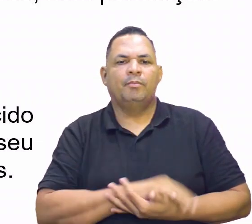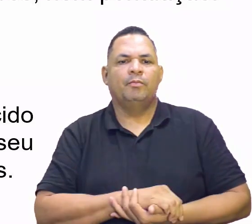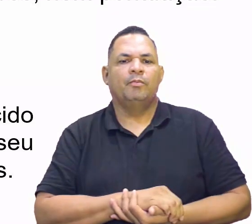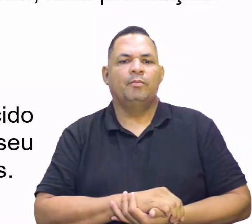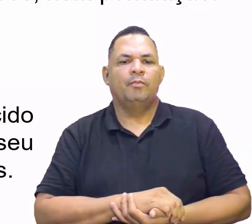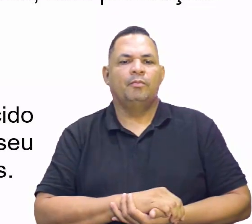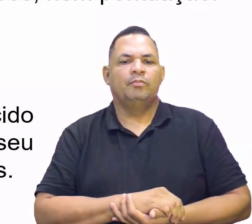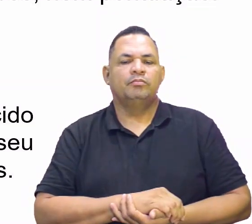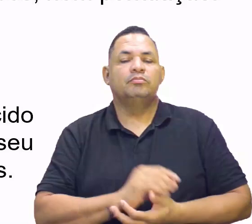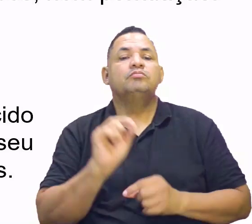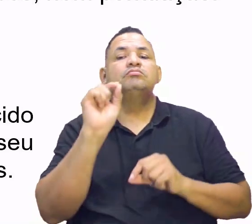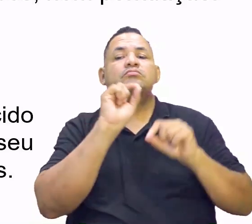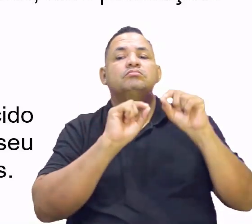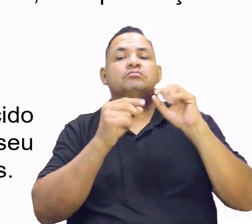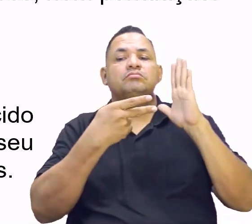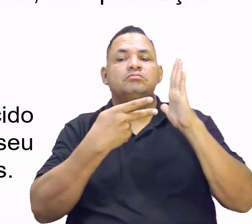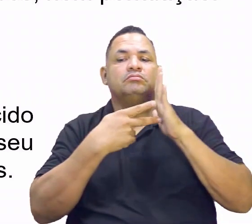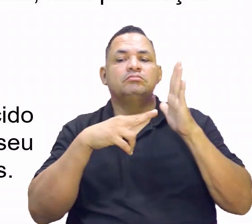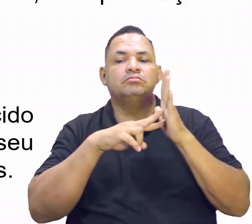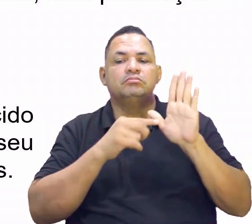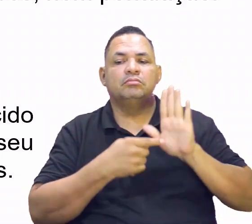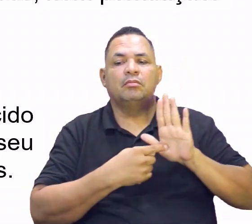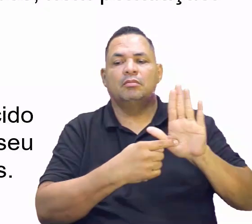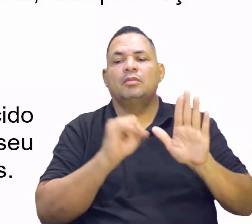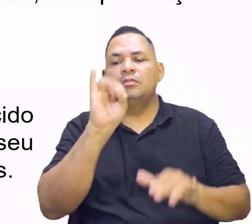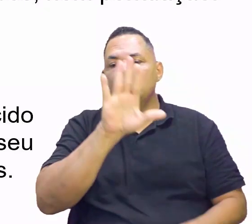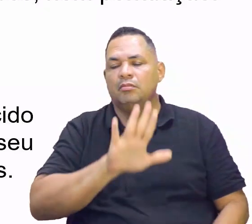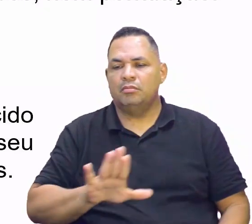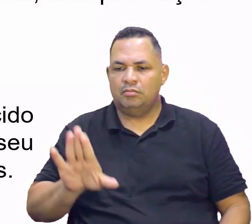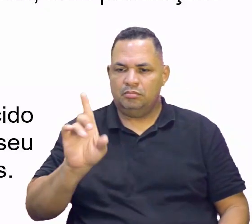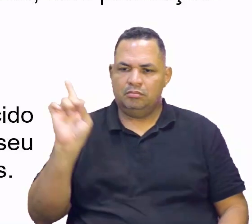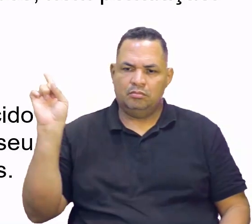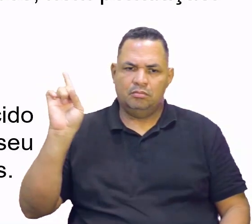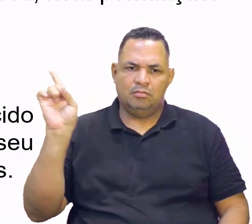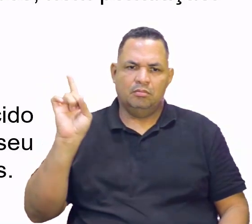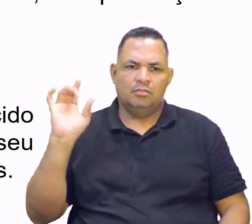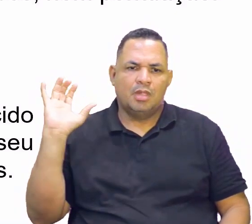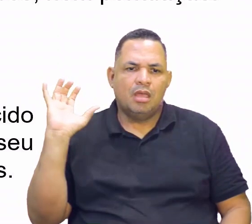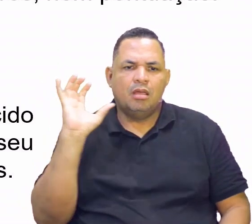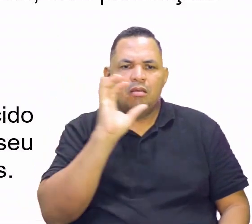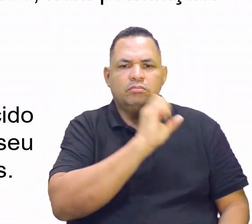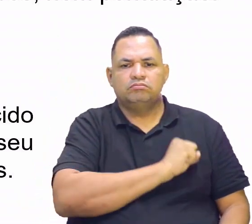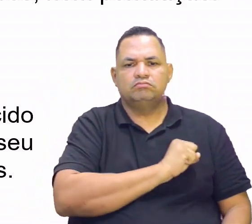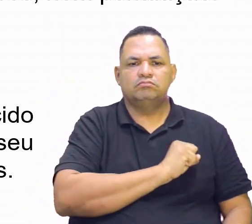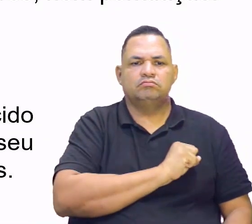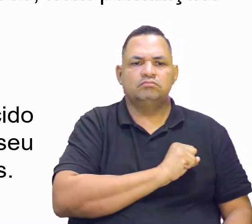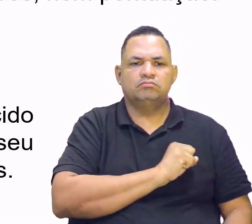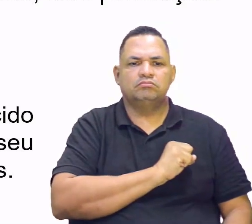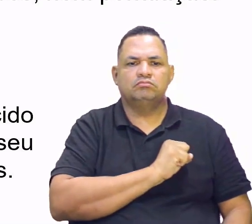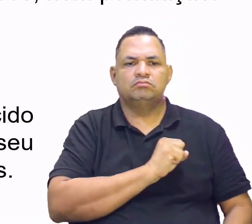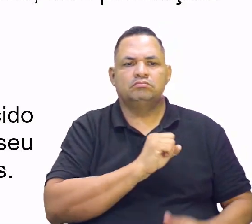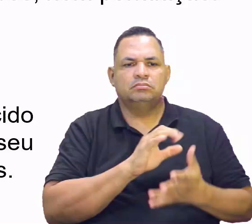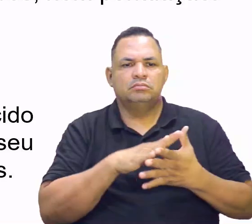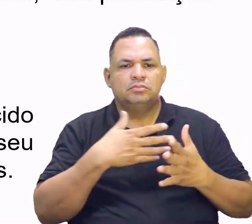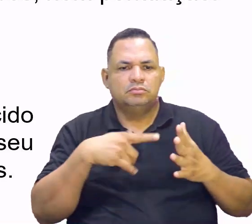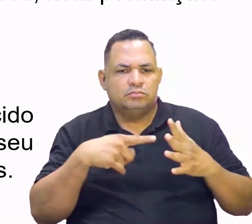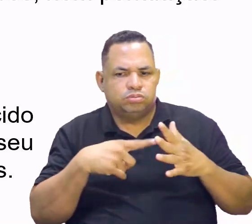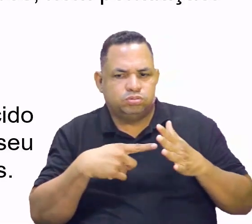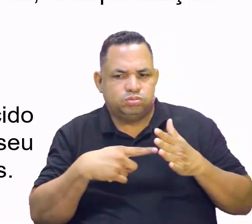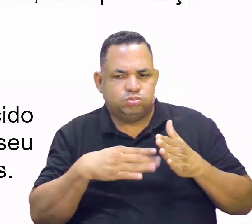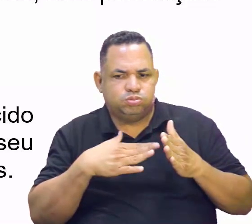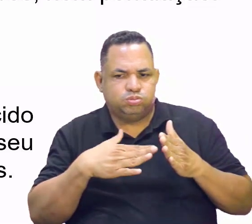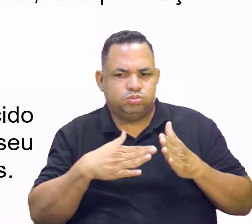quê? O que é isso? O que traz aqui? Ó, uma velocidade das questões das máquinas, né?